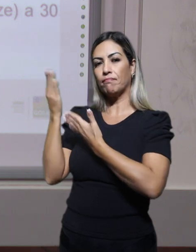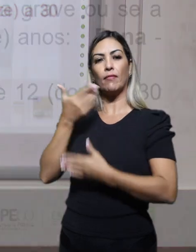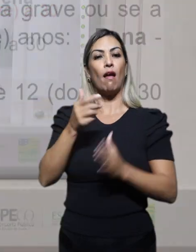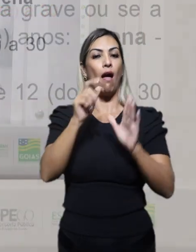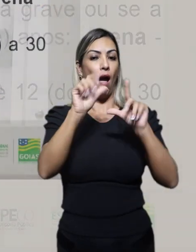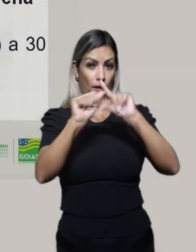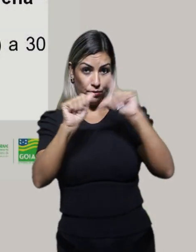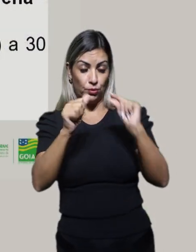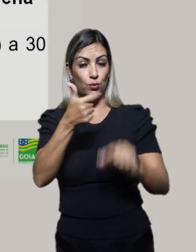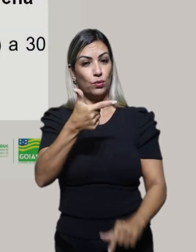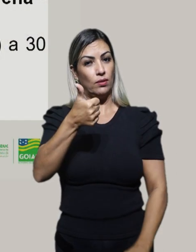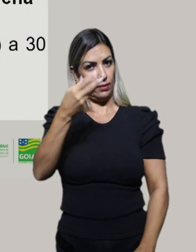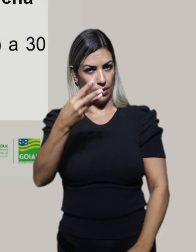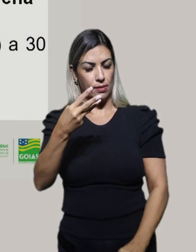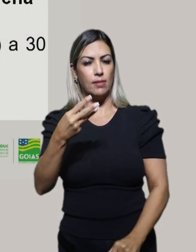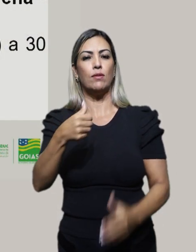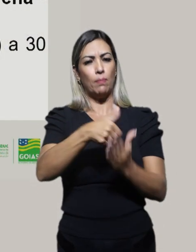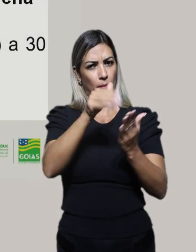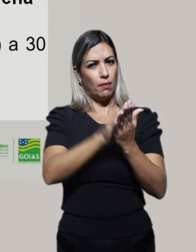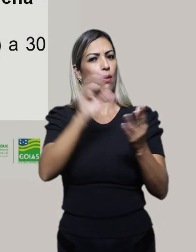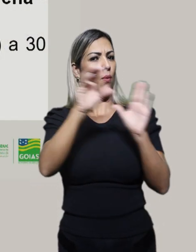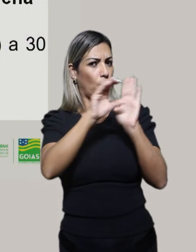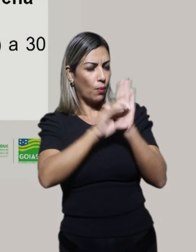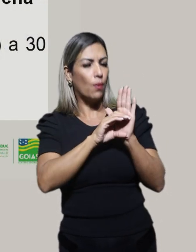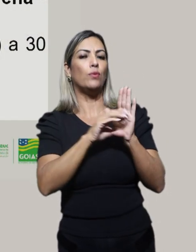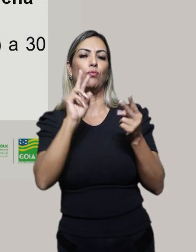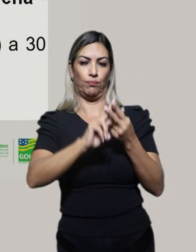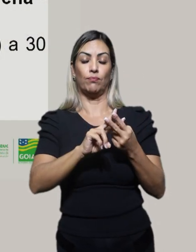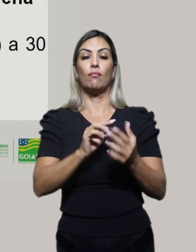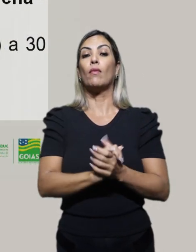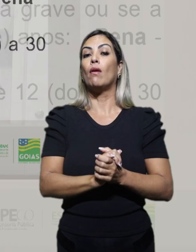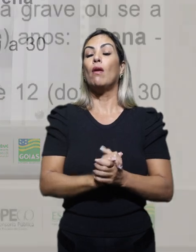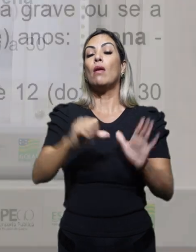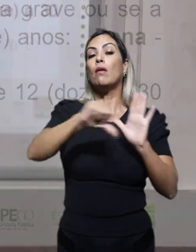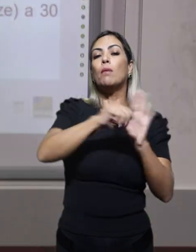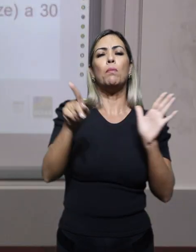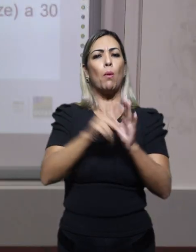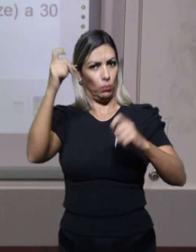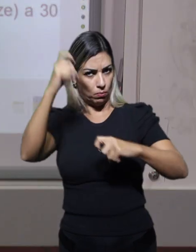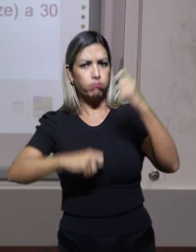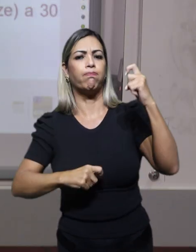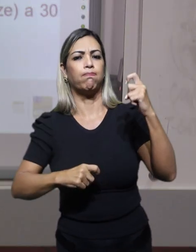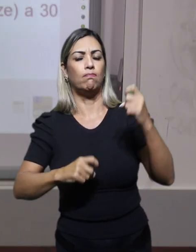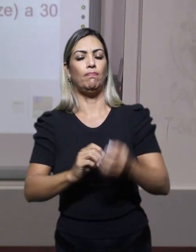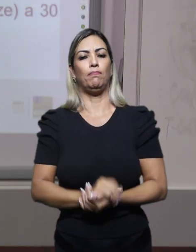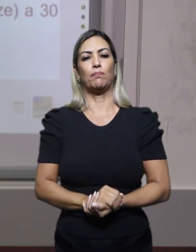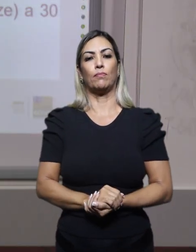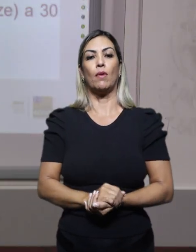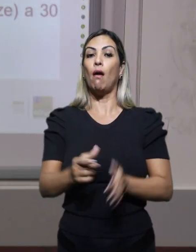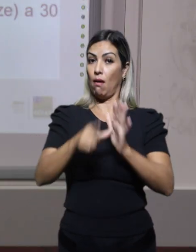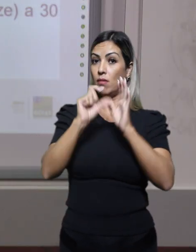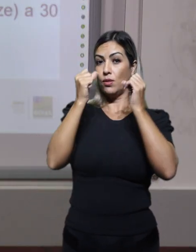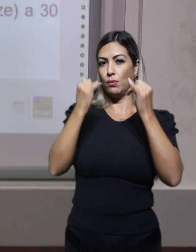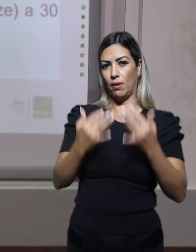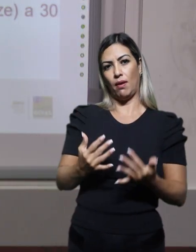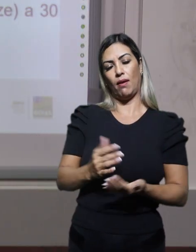Código Penal, o crime de estupro. Lembrando, como eu falei para vocês, não